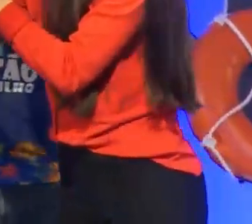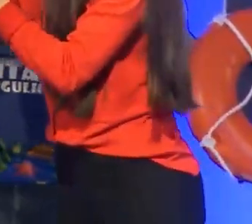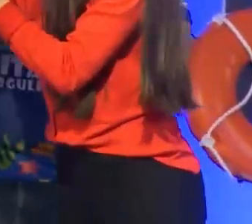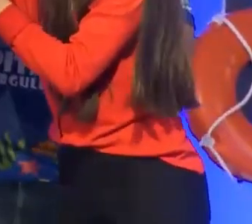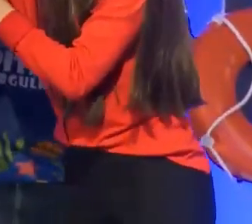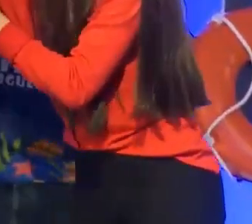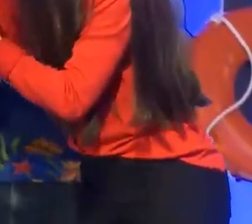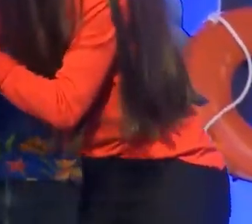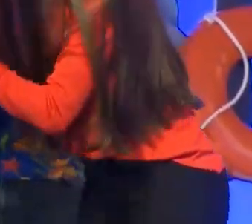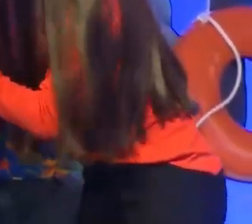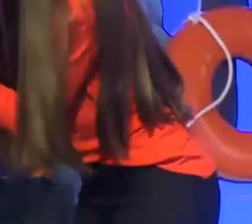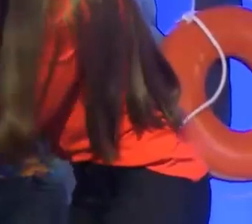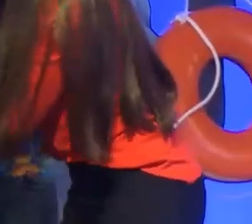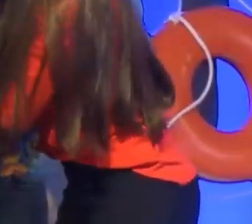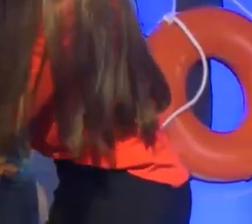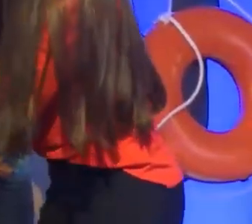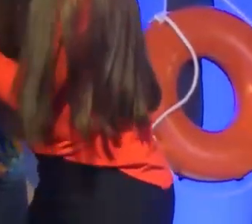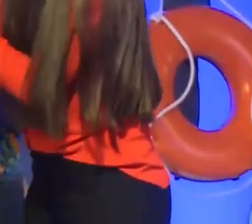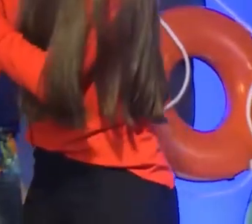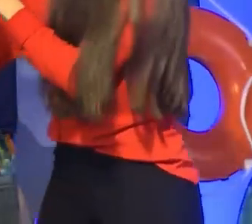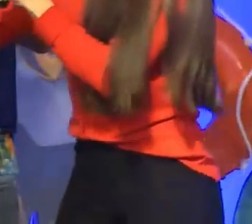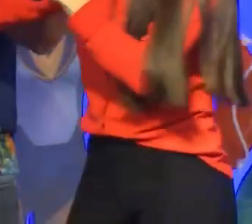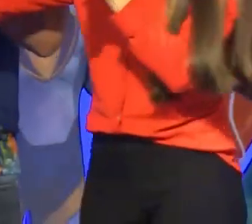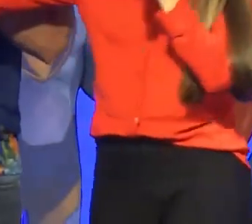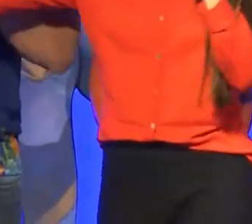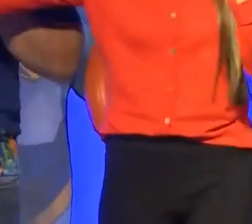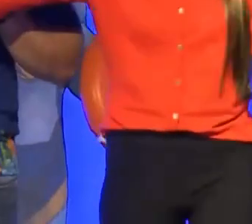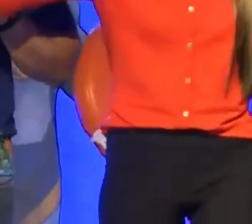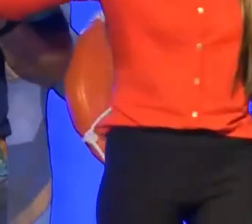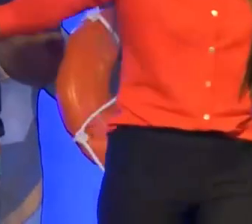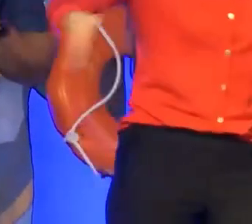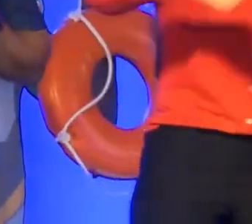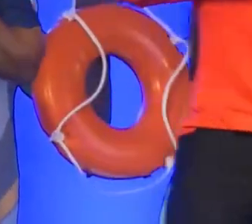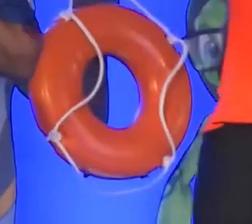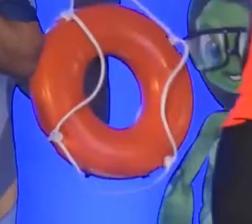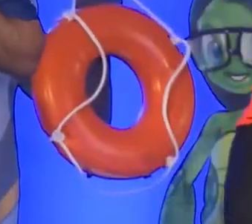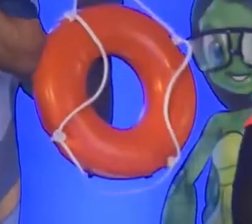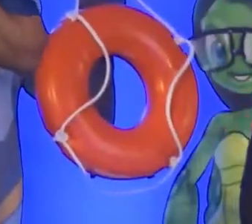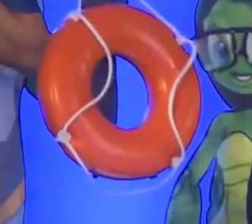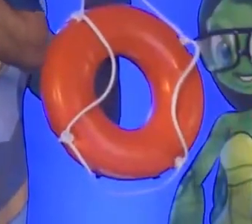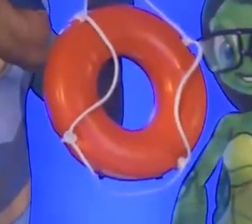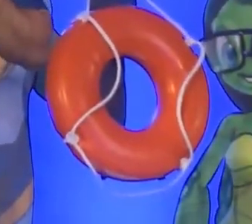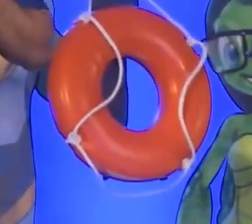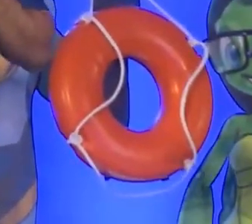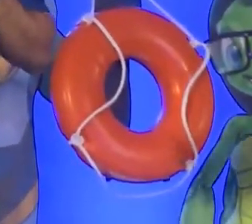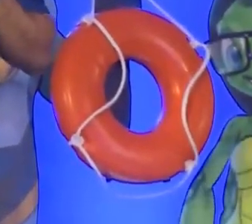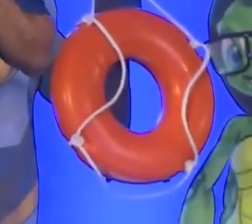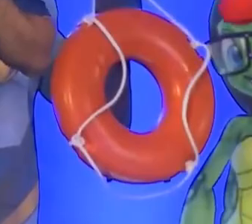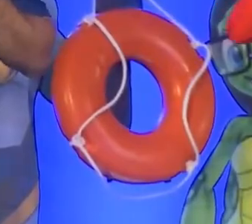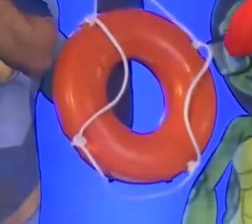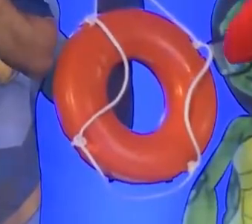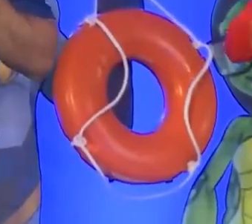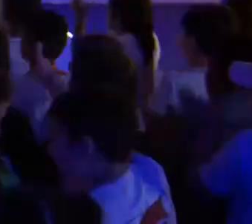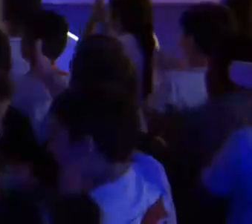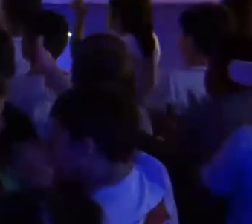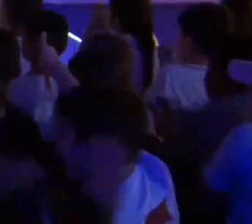capitão? Diretamente de Azulha. Diretamente de Azulha, uma salva de palmas.